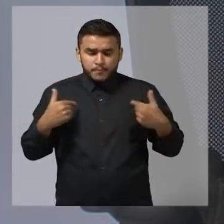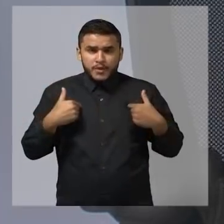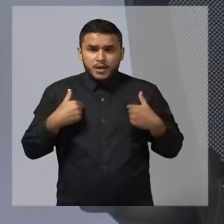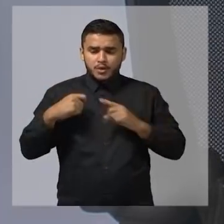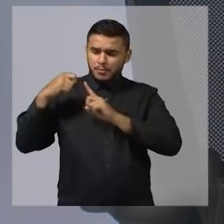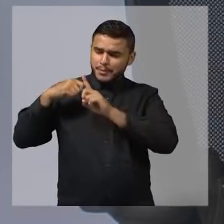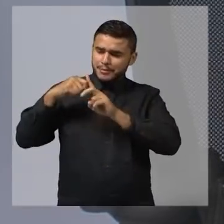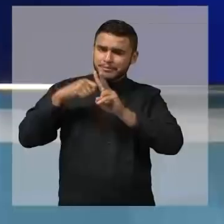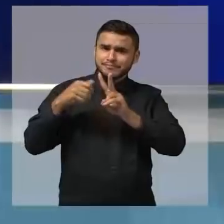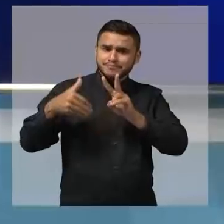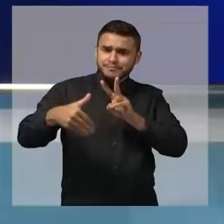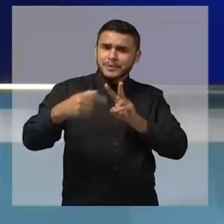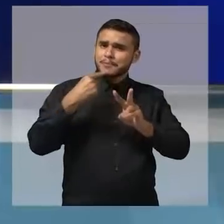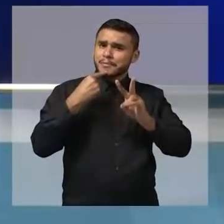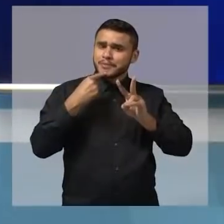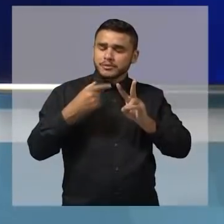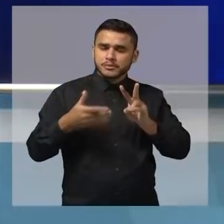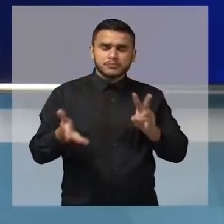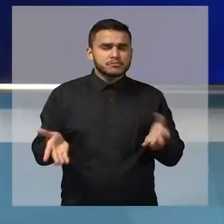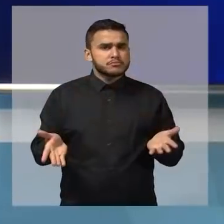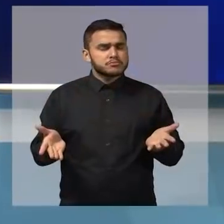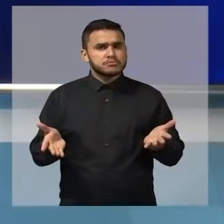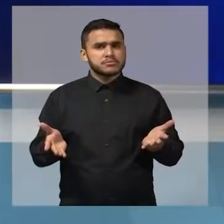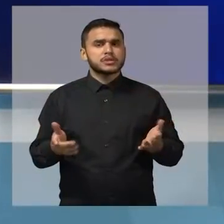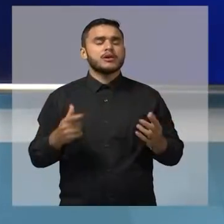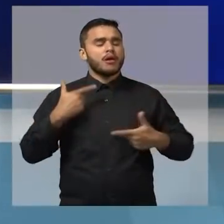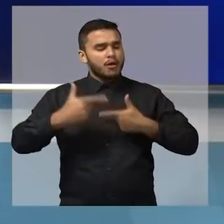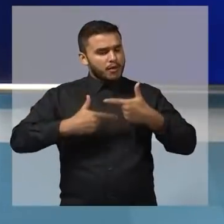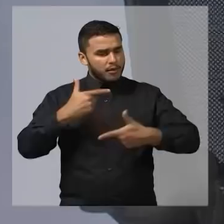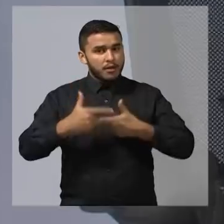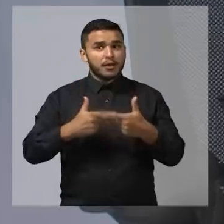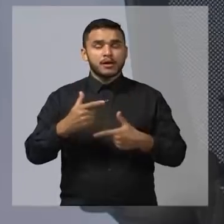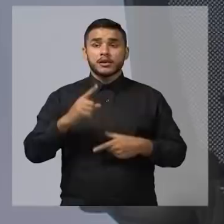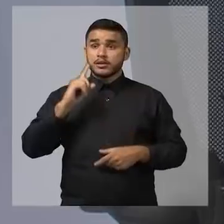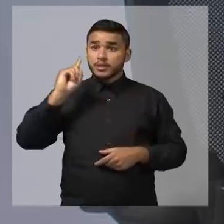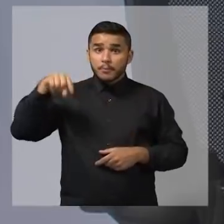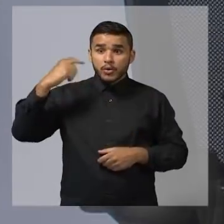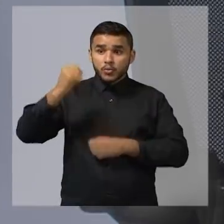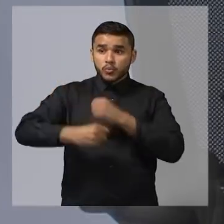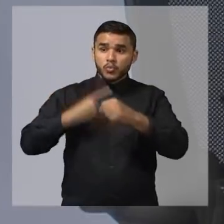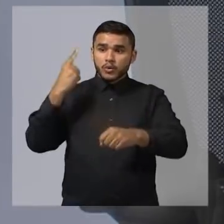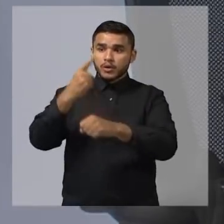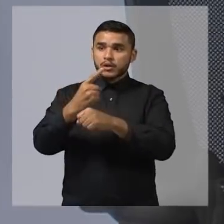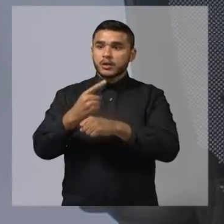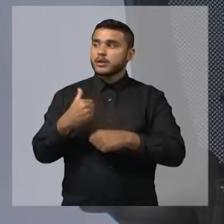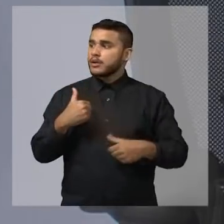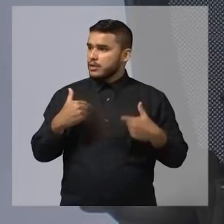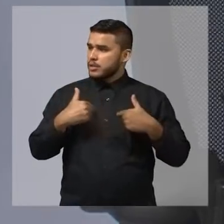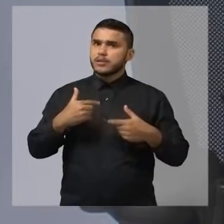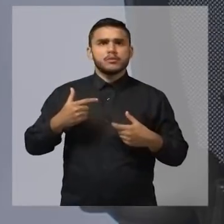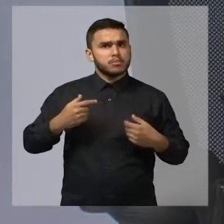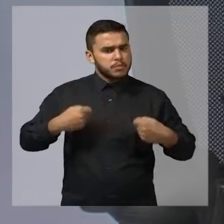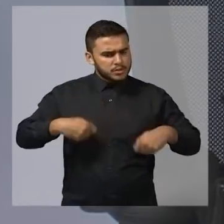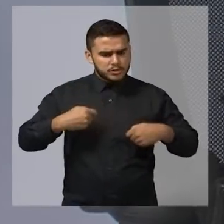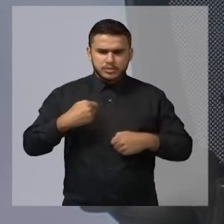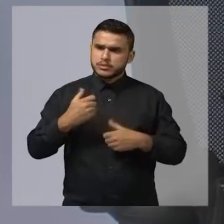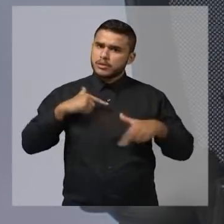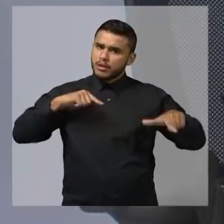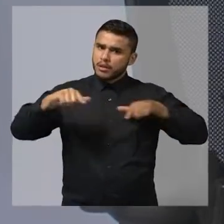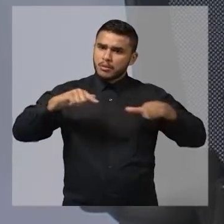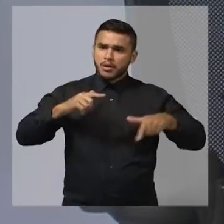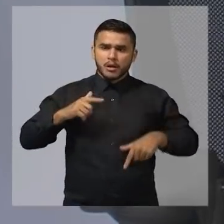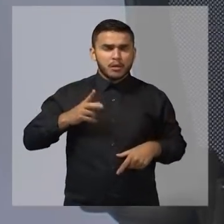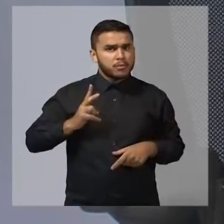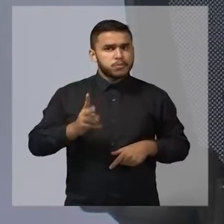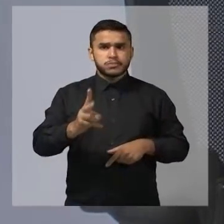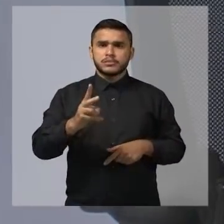é muito trabalho, é muito trabalho. Daqui a um ano a gente vai estar conversando e eu vou falar, tem muito trabalho ainda para fazer, porque a gente não está longe do ideal ainda. Então a gente